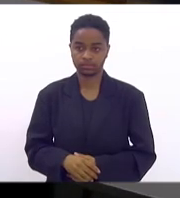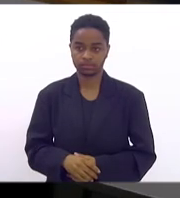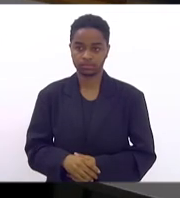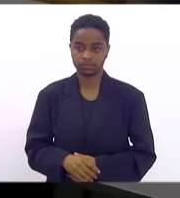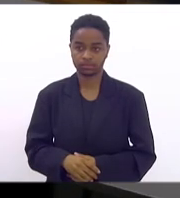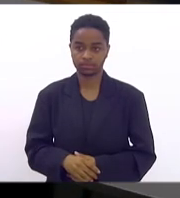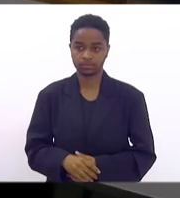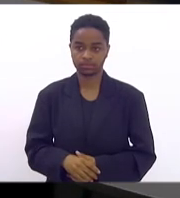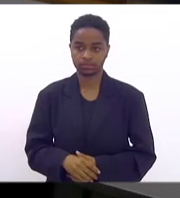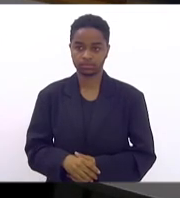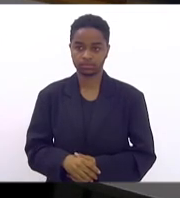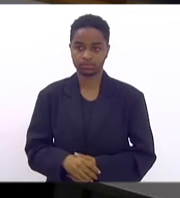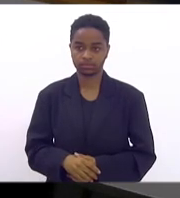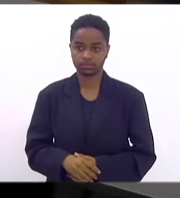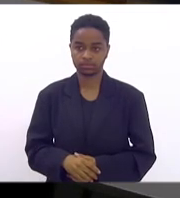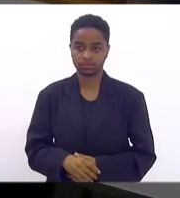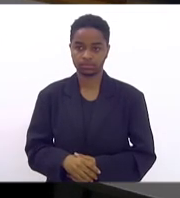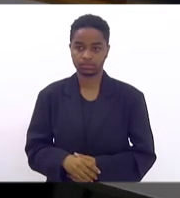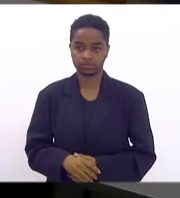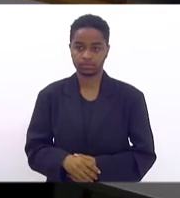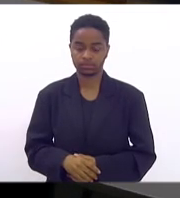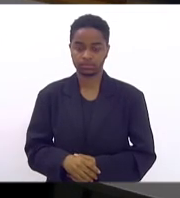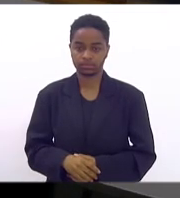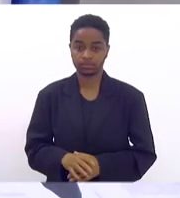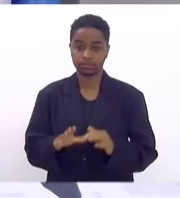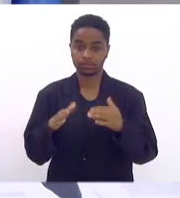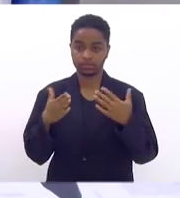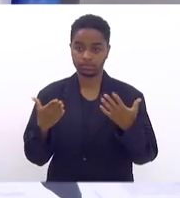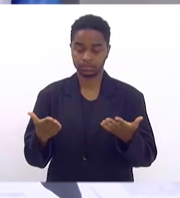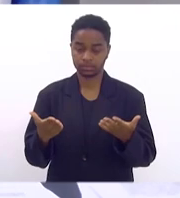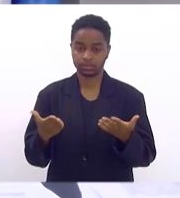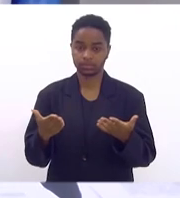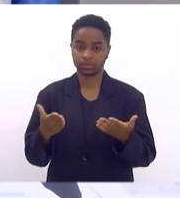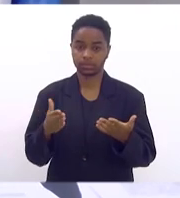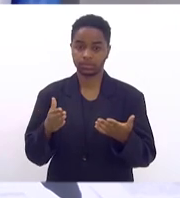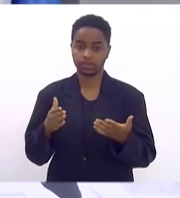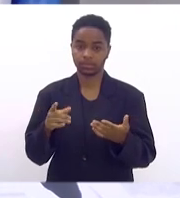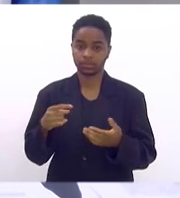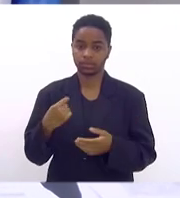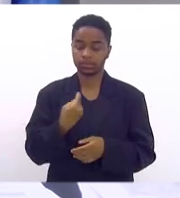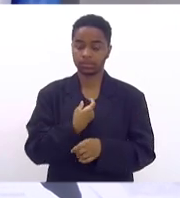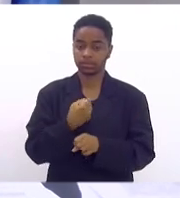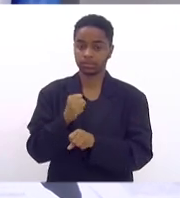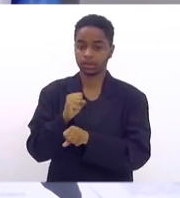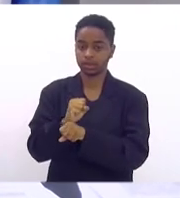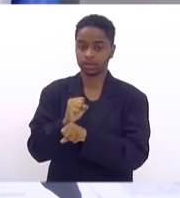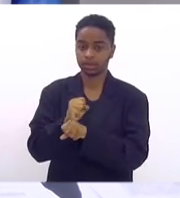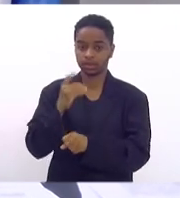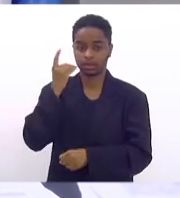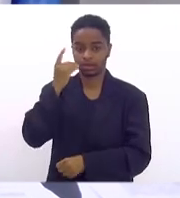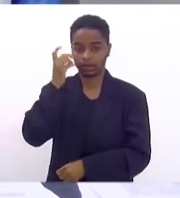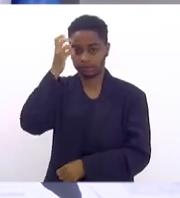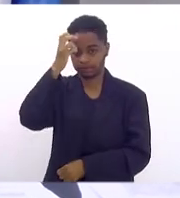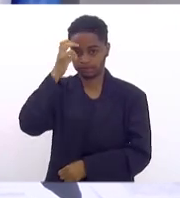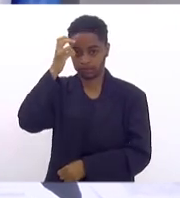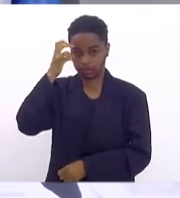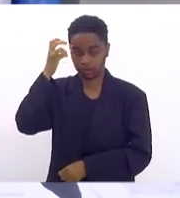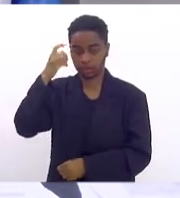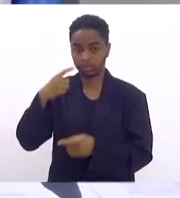Suspender a reunião, né? Daí volta. É. Então, enquanto a Verônica Lima ainda não retomou